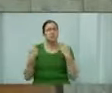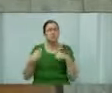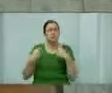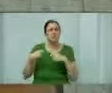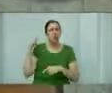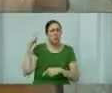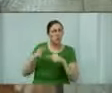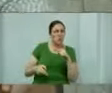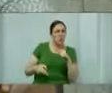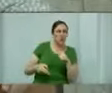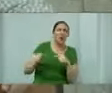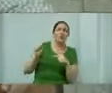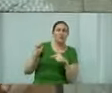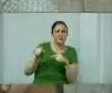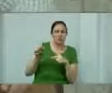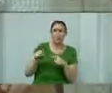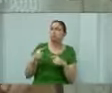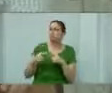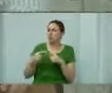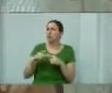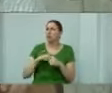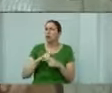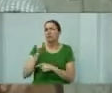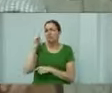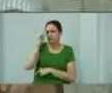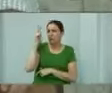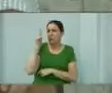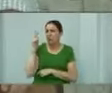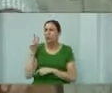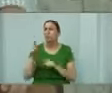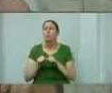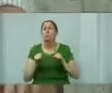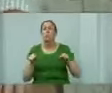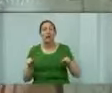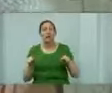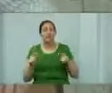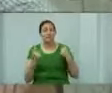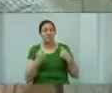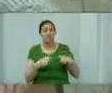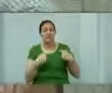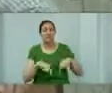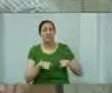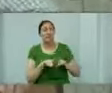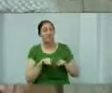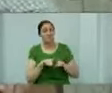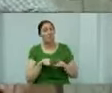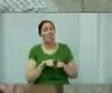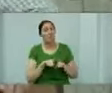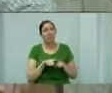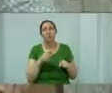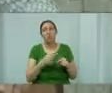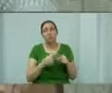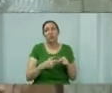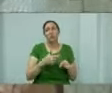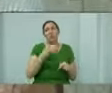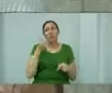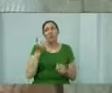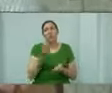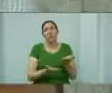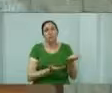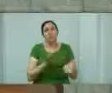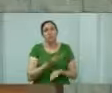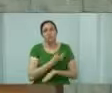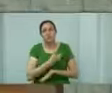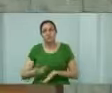fazer a dita malandragem, sim, já cortamos várias, mas é necessária para melhorar serviços públicos. Isso é